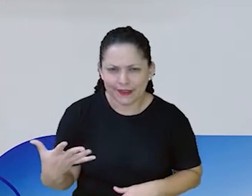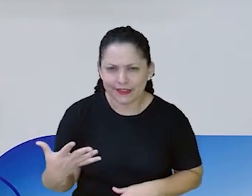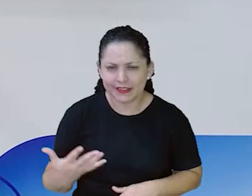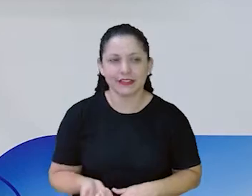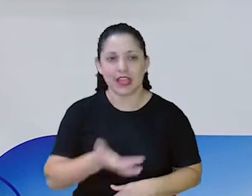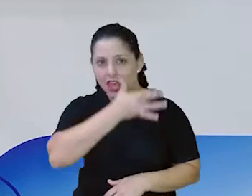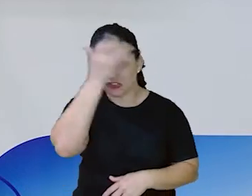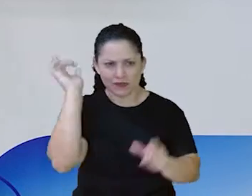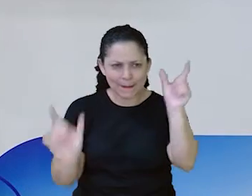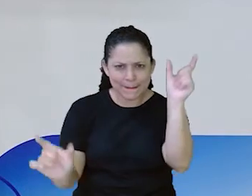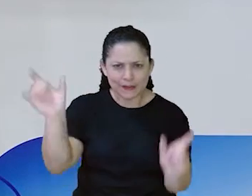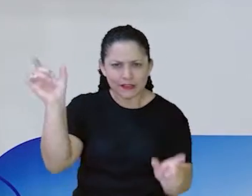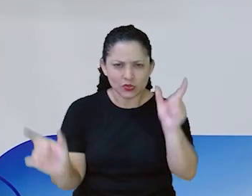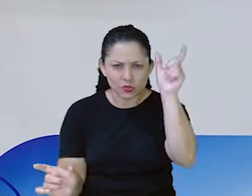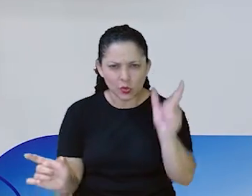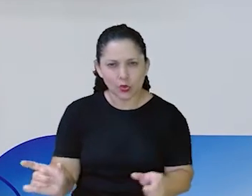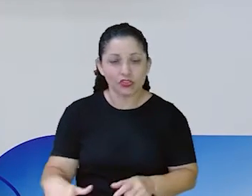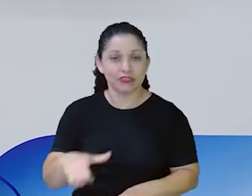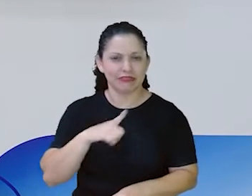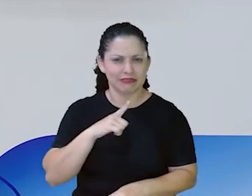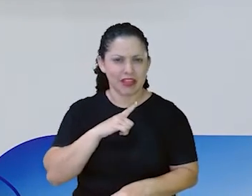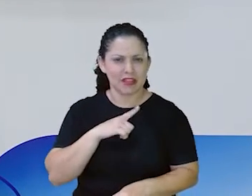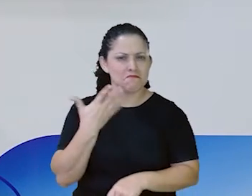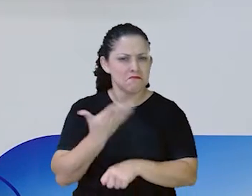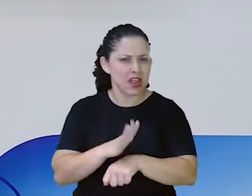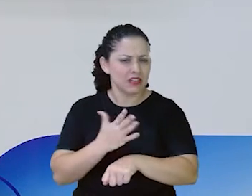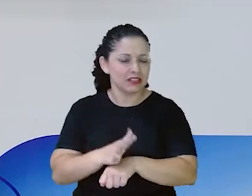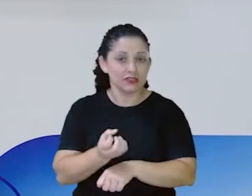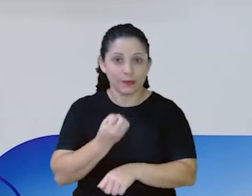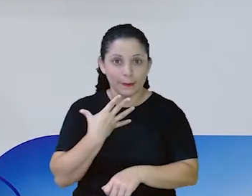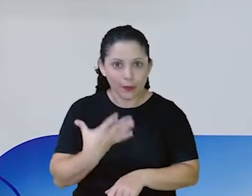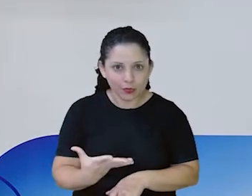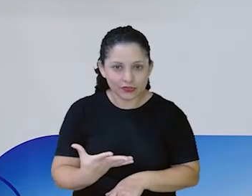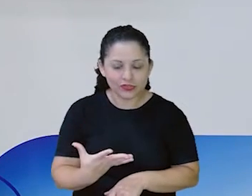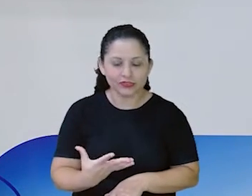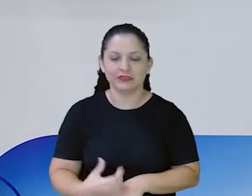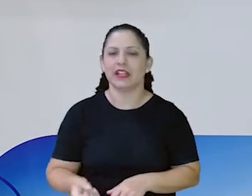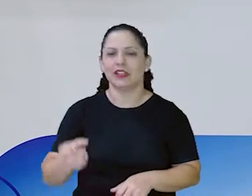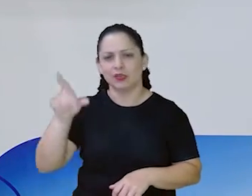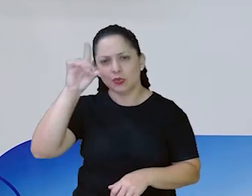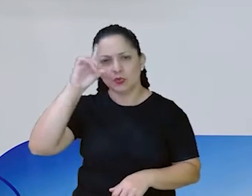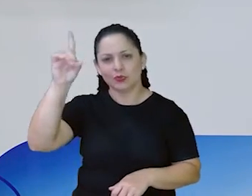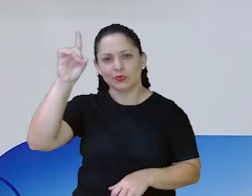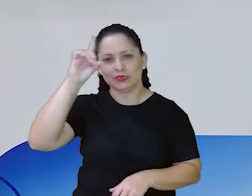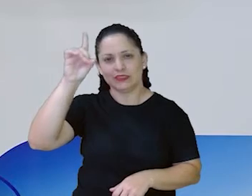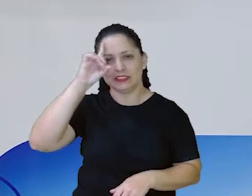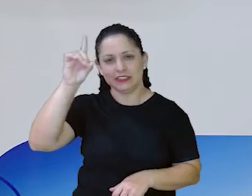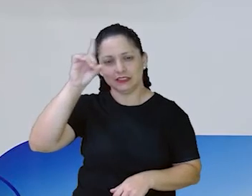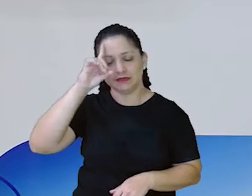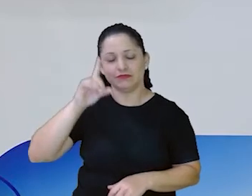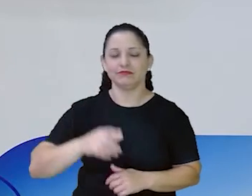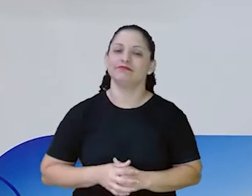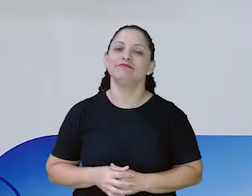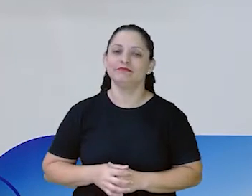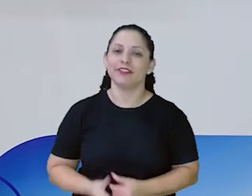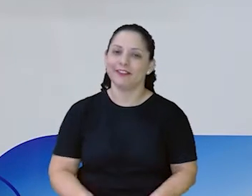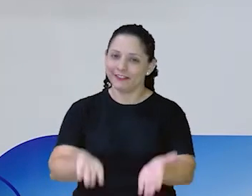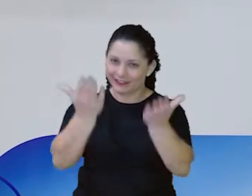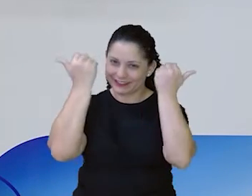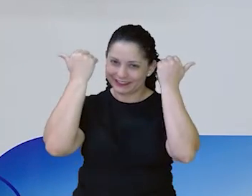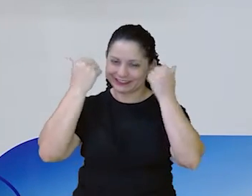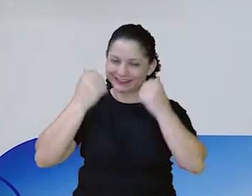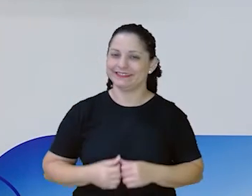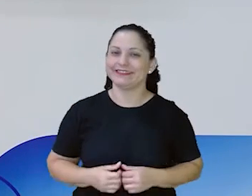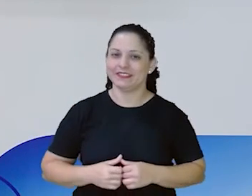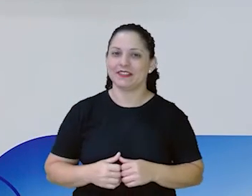estão realmente com essas práticas boas no dia a dia, no cotidiano? Vamos nessa.